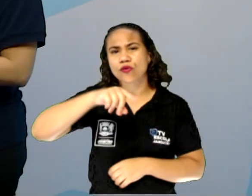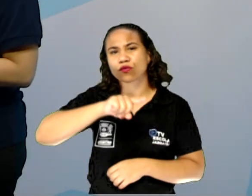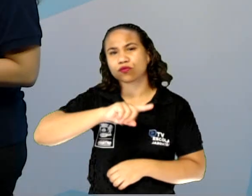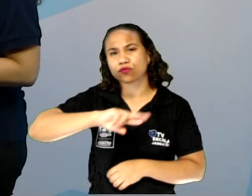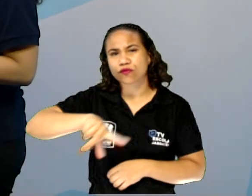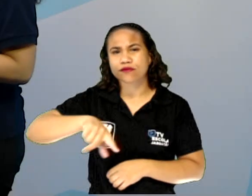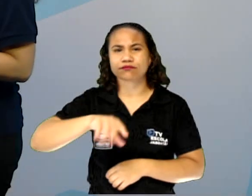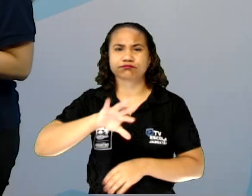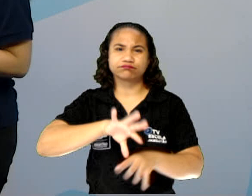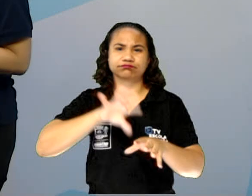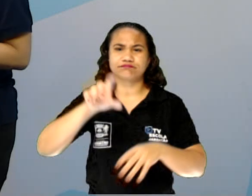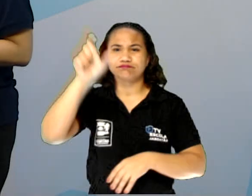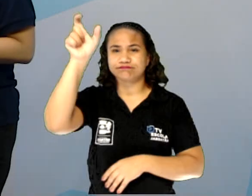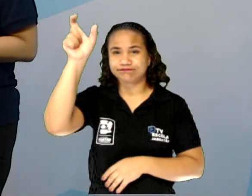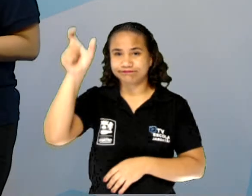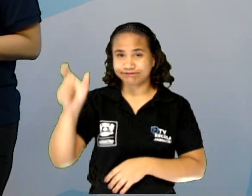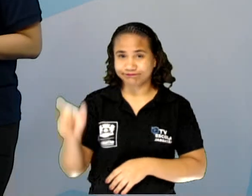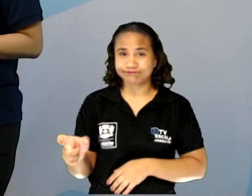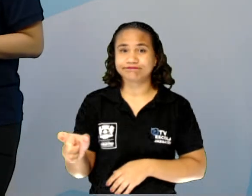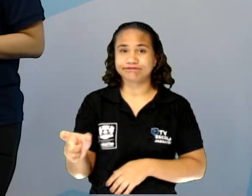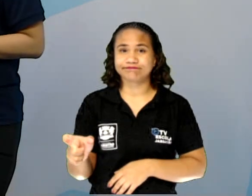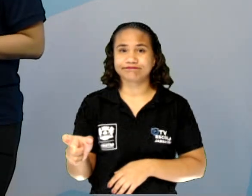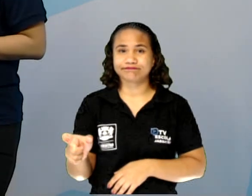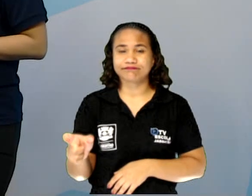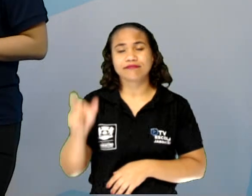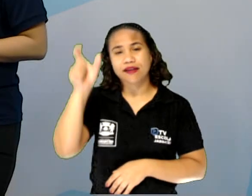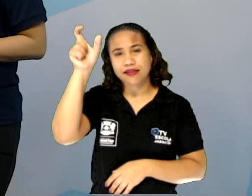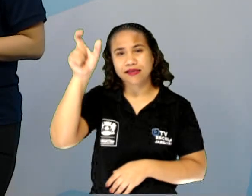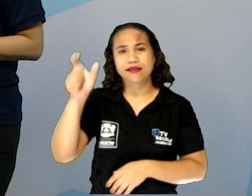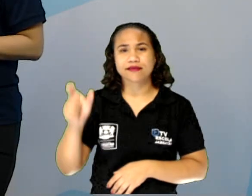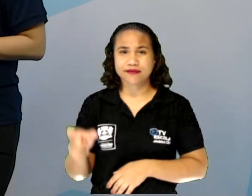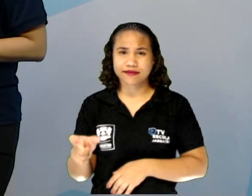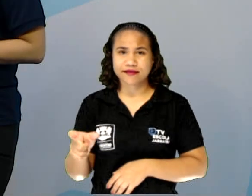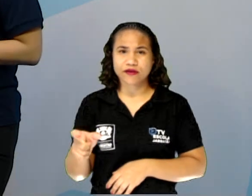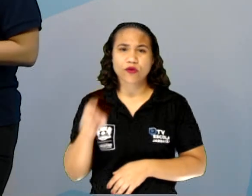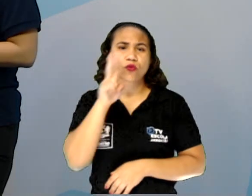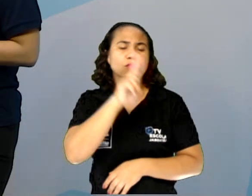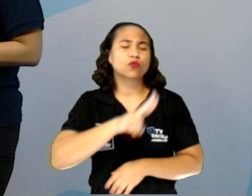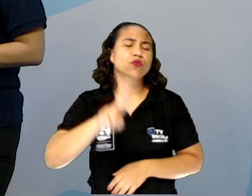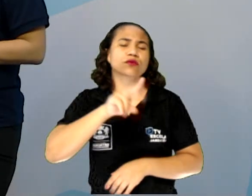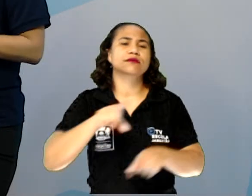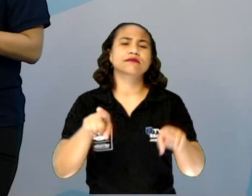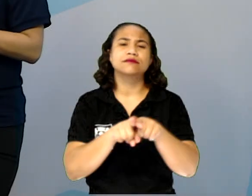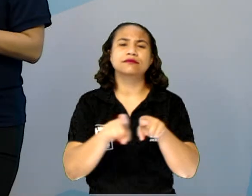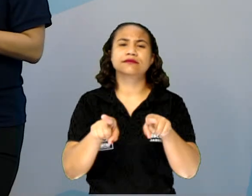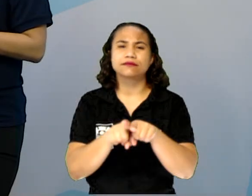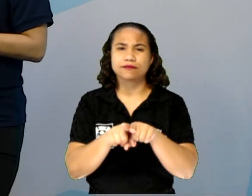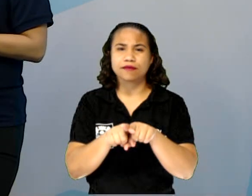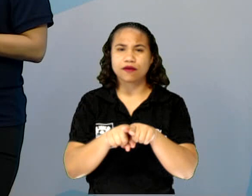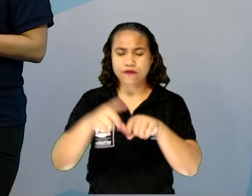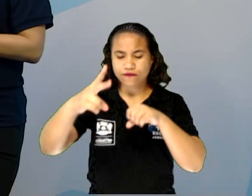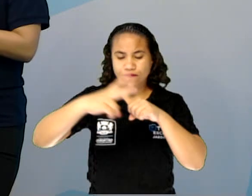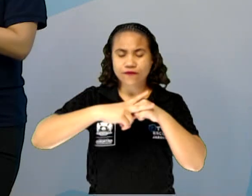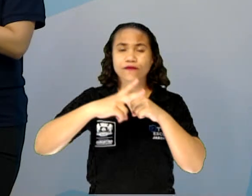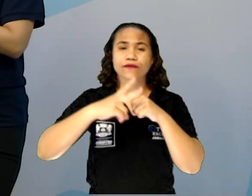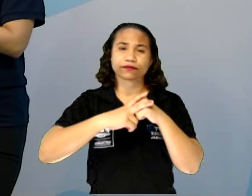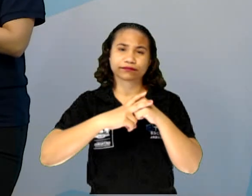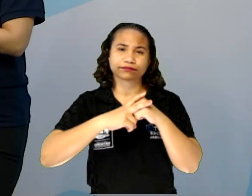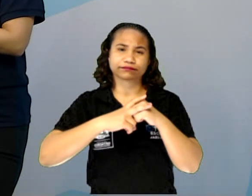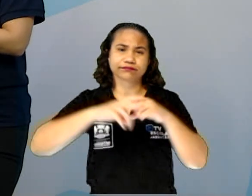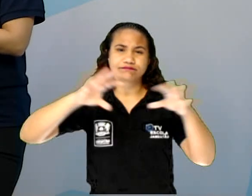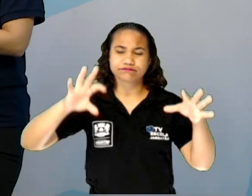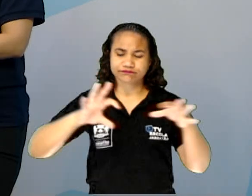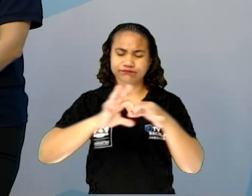separado. E no terceiro exemplo, na terceira coluna, a gente está vendo, ó, juntando o verbo com